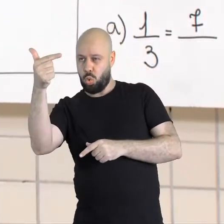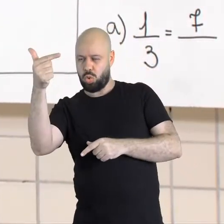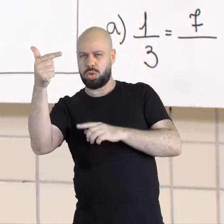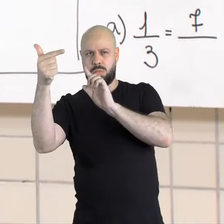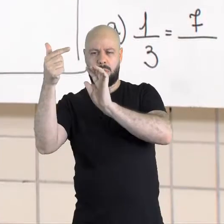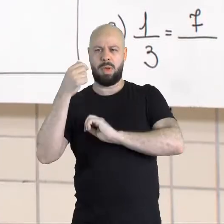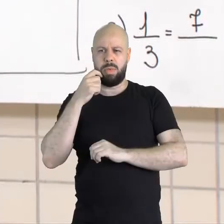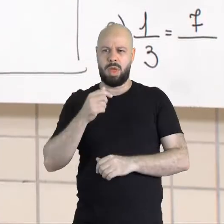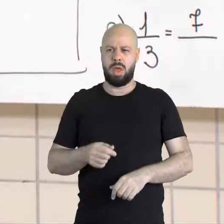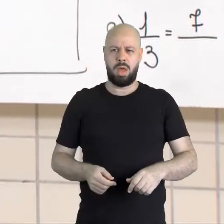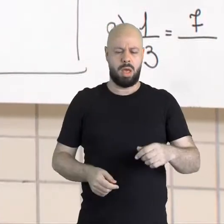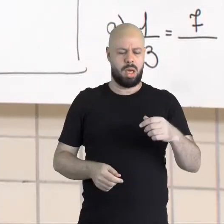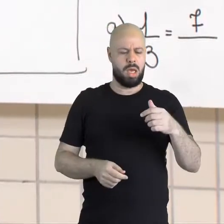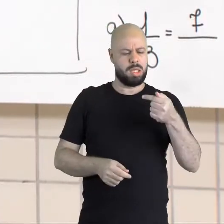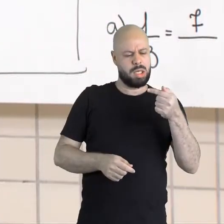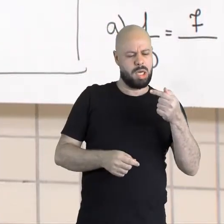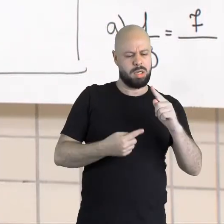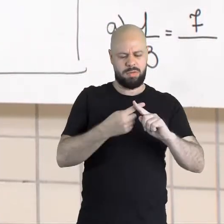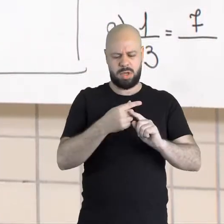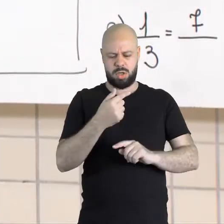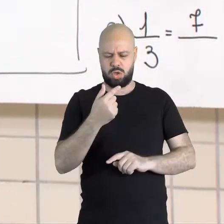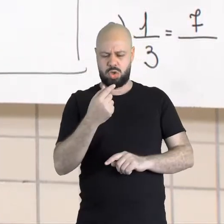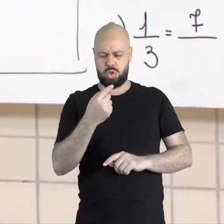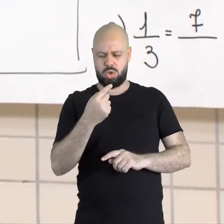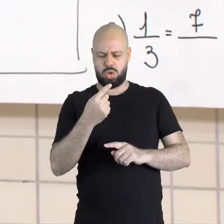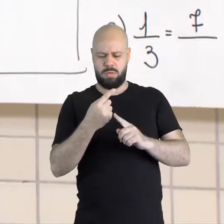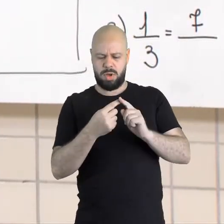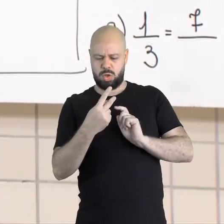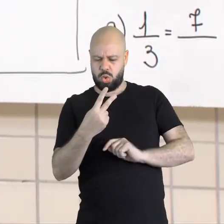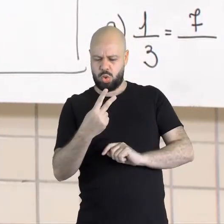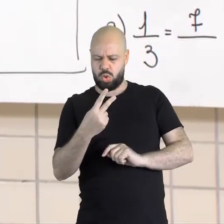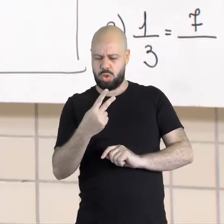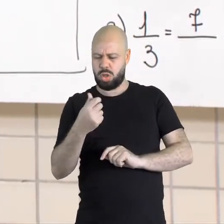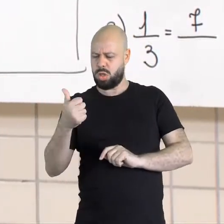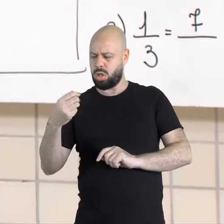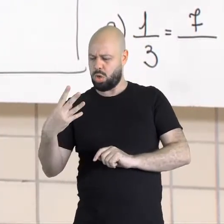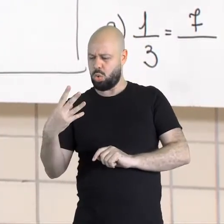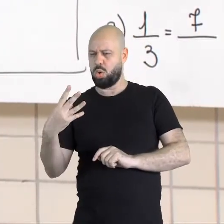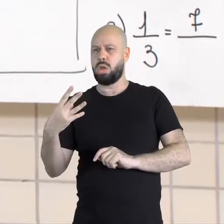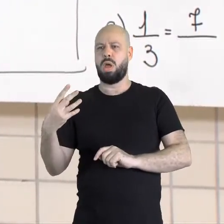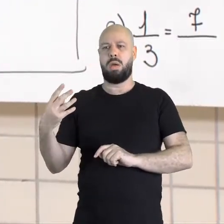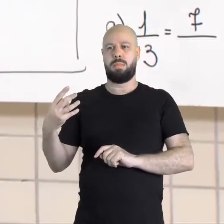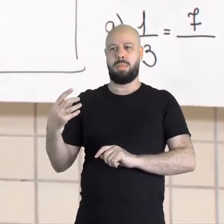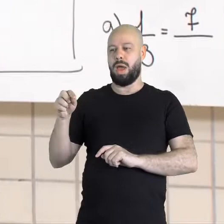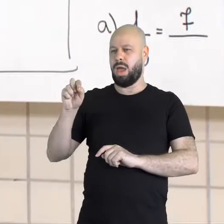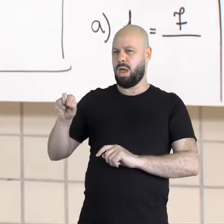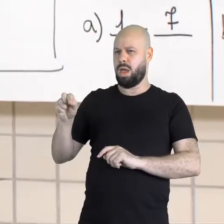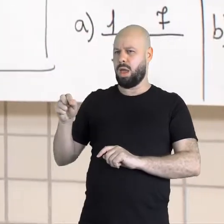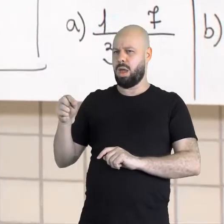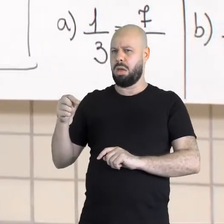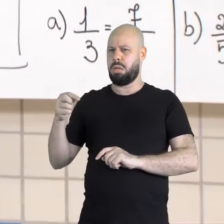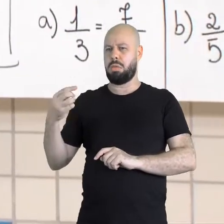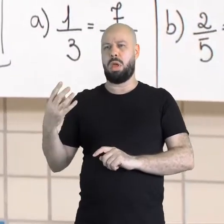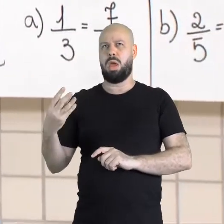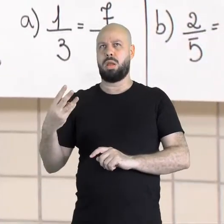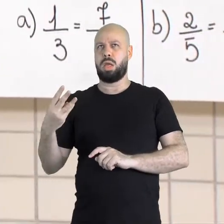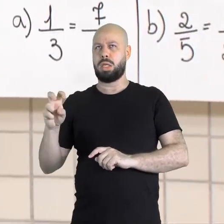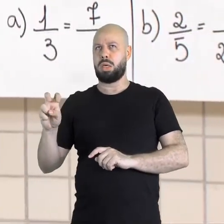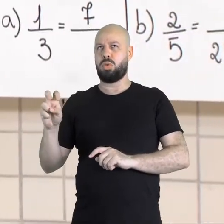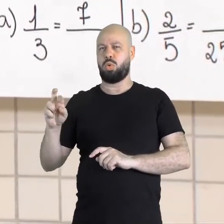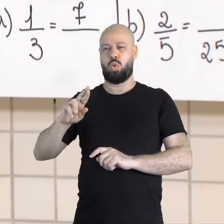7, 14. E não encontrei não, turma. Então, essas duas frações não são equivalentes.